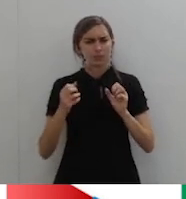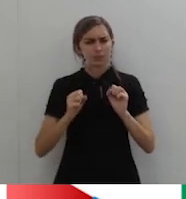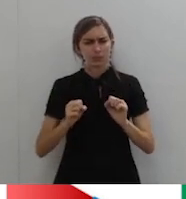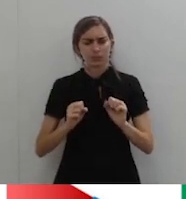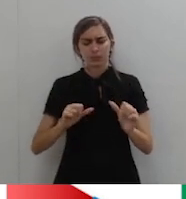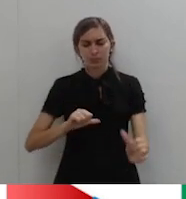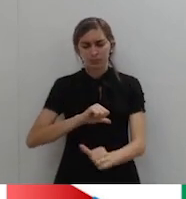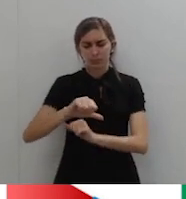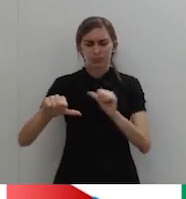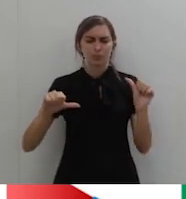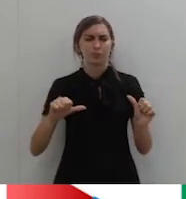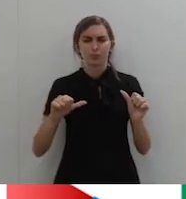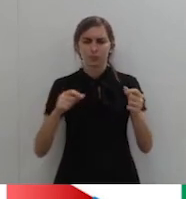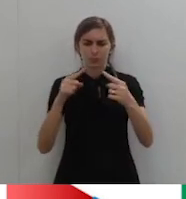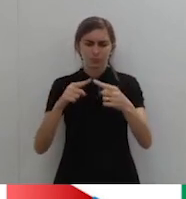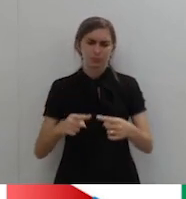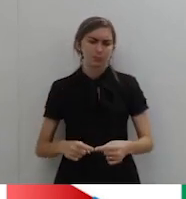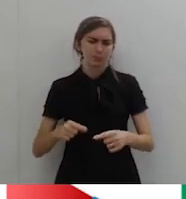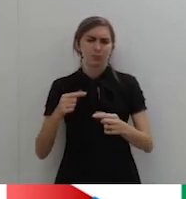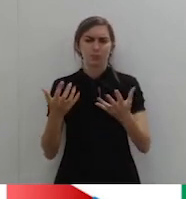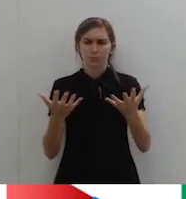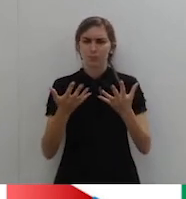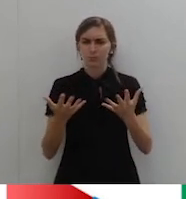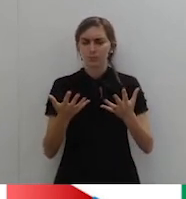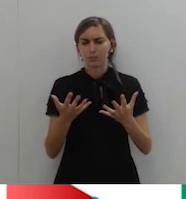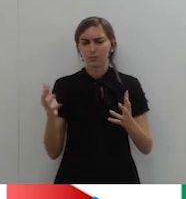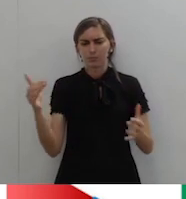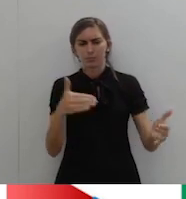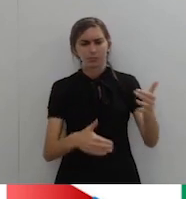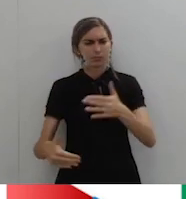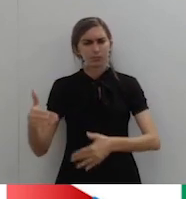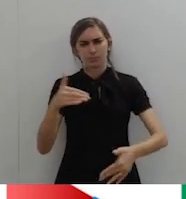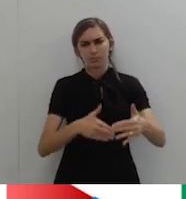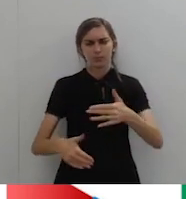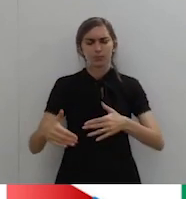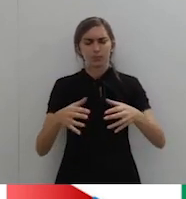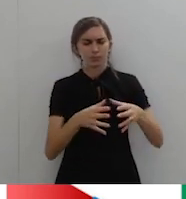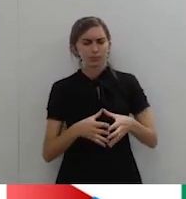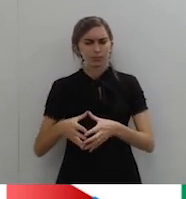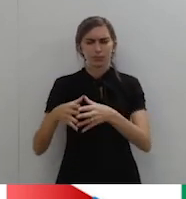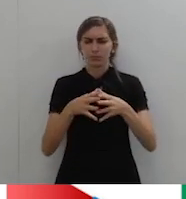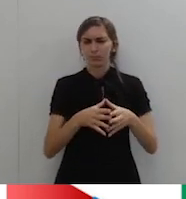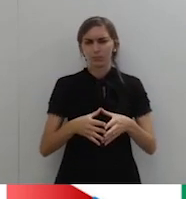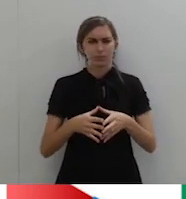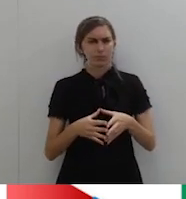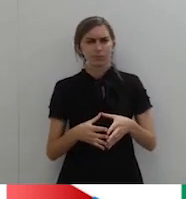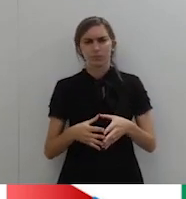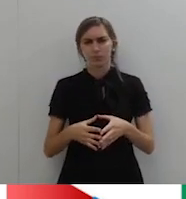regras podem modificar de acordo com o querer dos participantes que estão envolvidos.